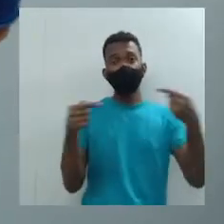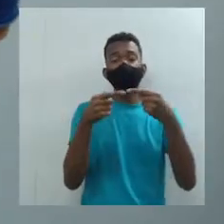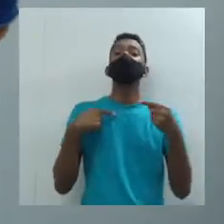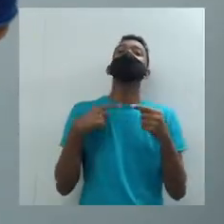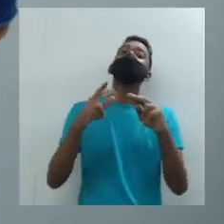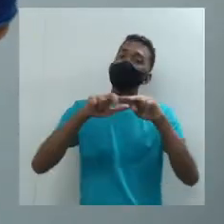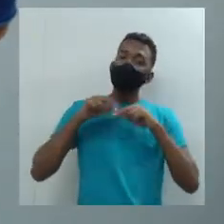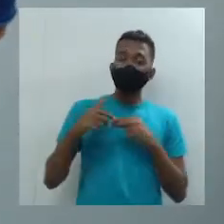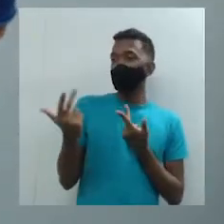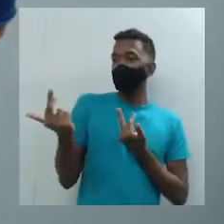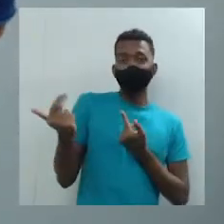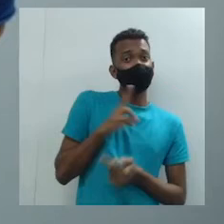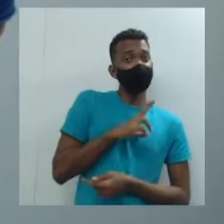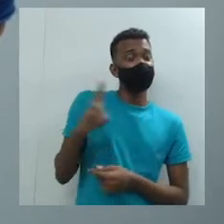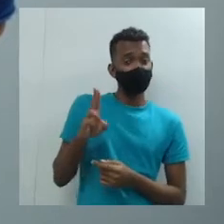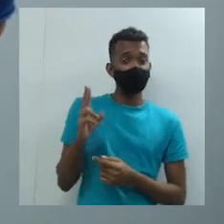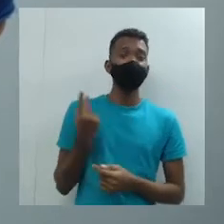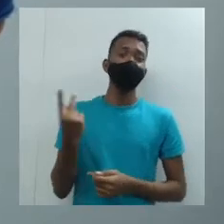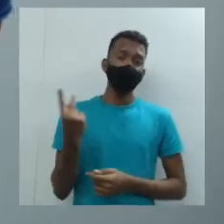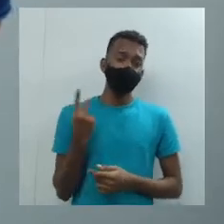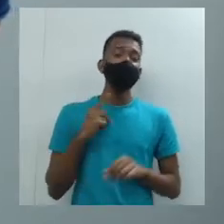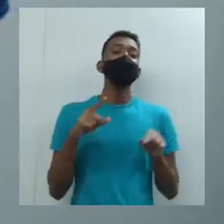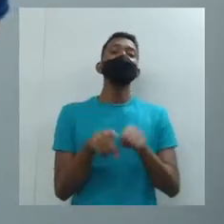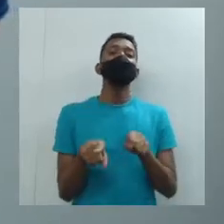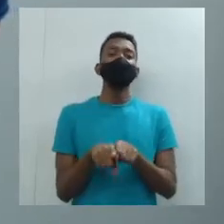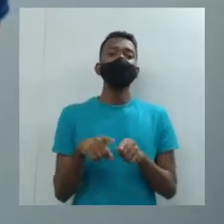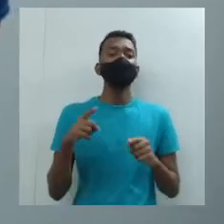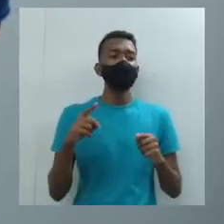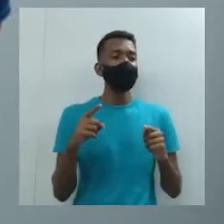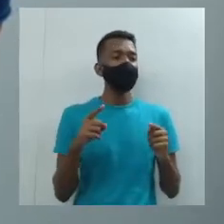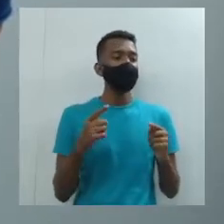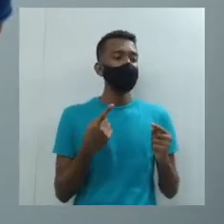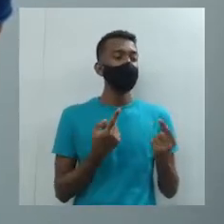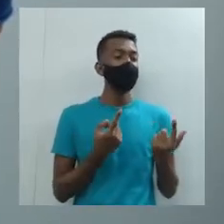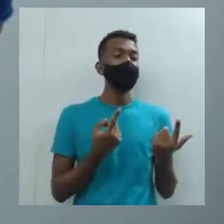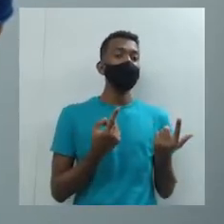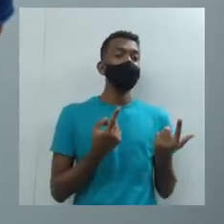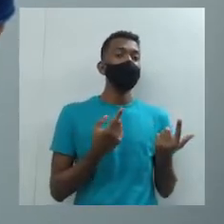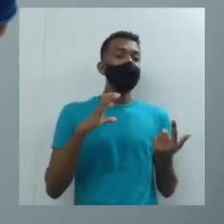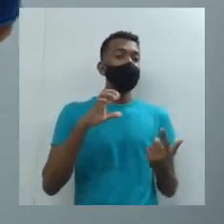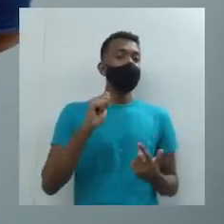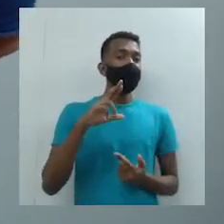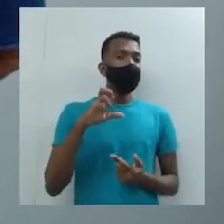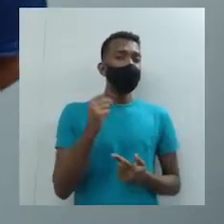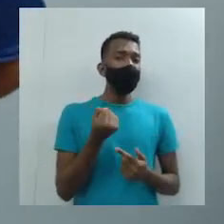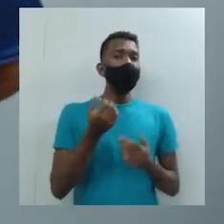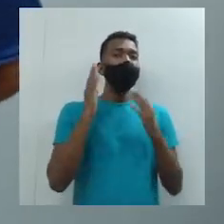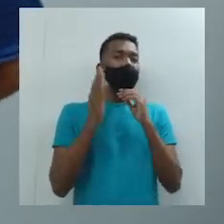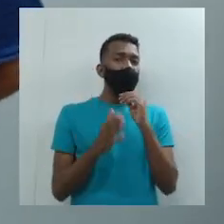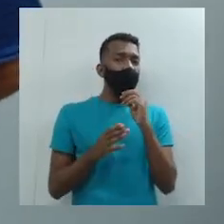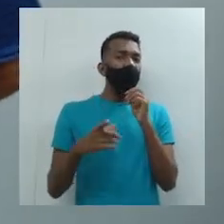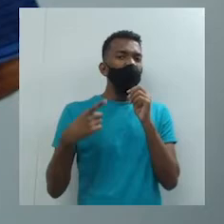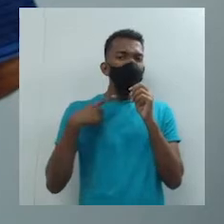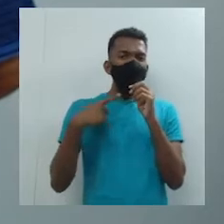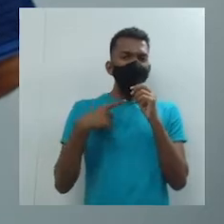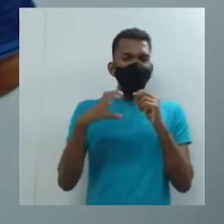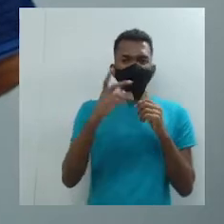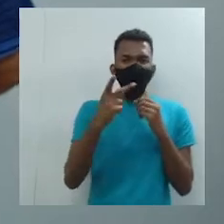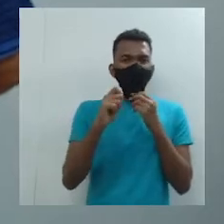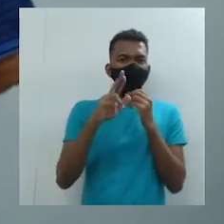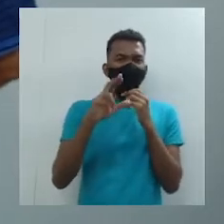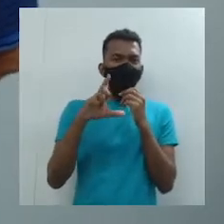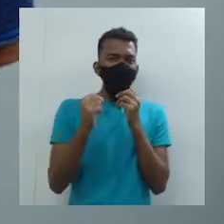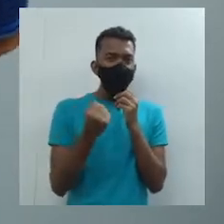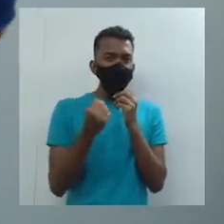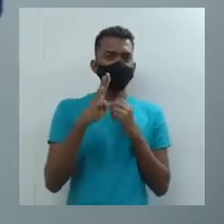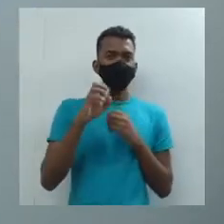outro aspecto, pessoal, que aproxima o Charles Baudelaire do Carlos Pena Filho tem a ver com o fato, professor Robson, que o Charles Baudelaire também